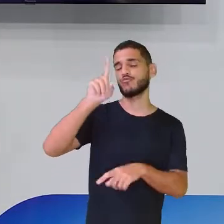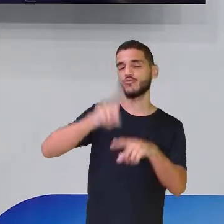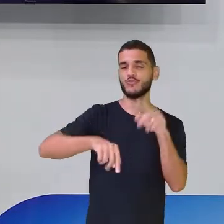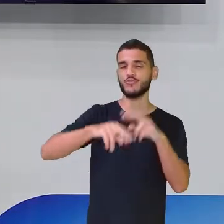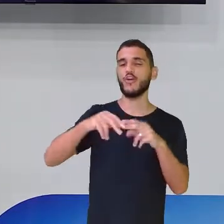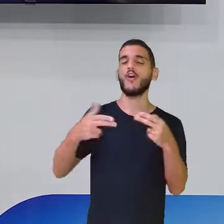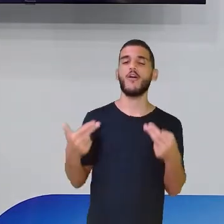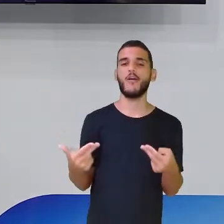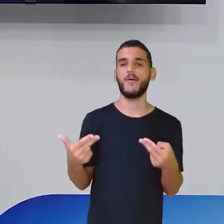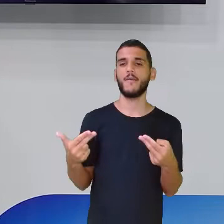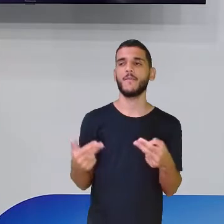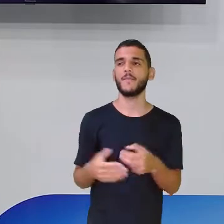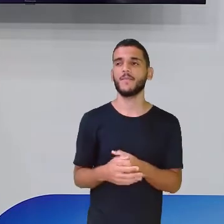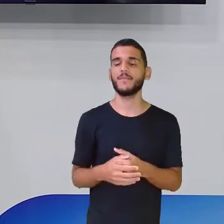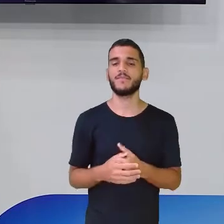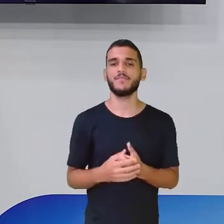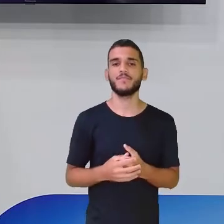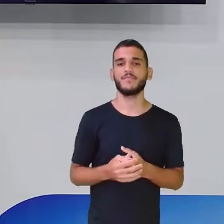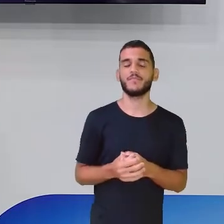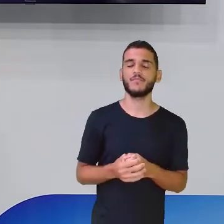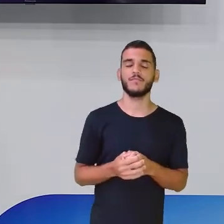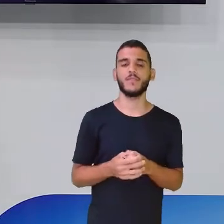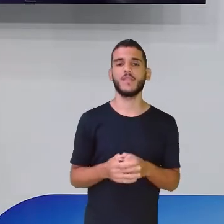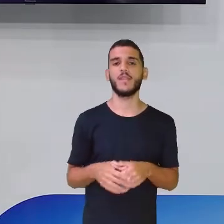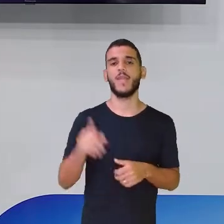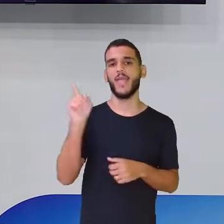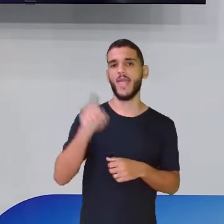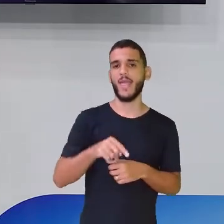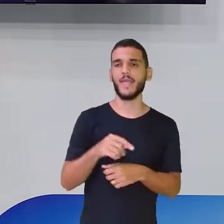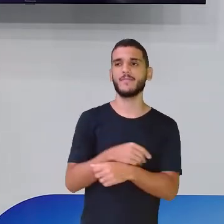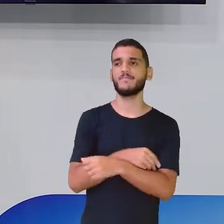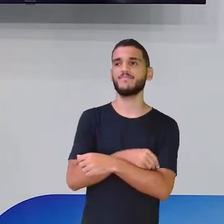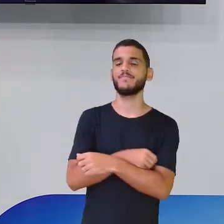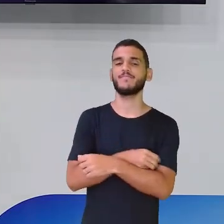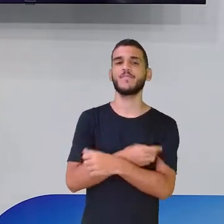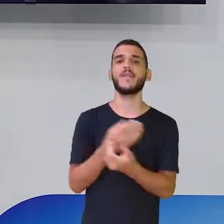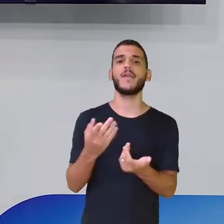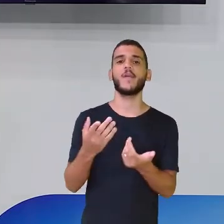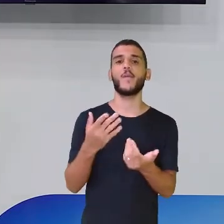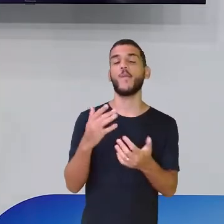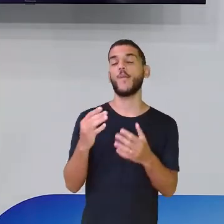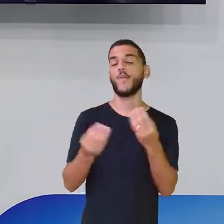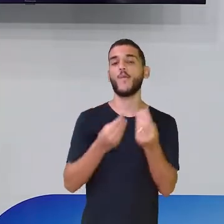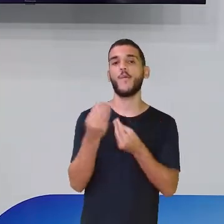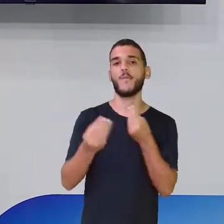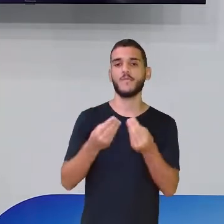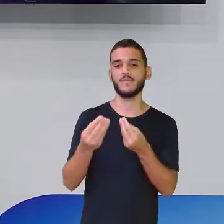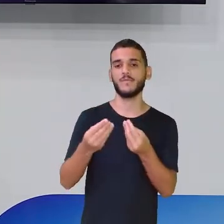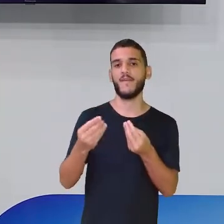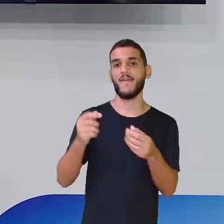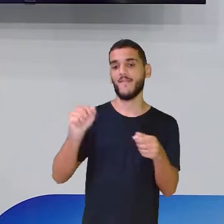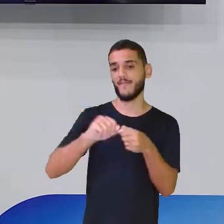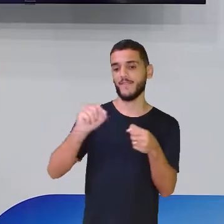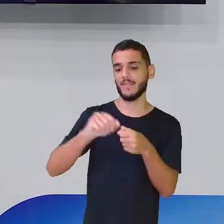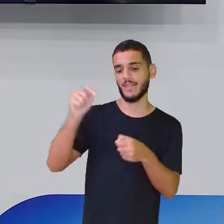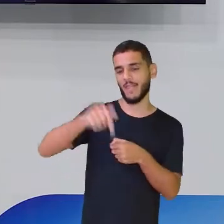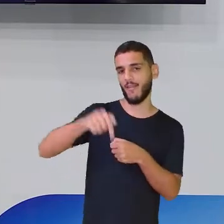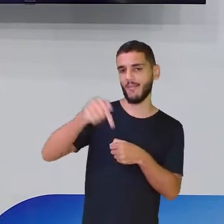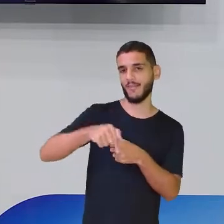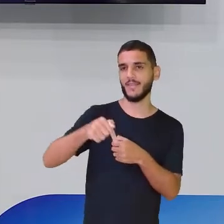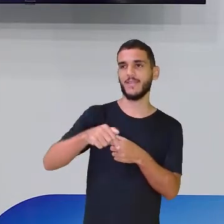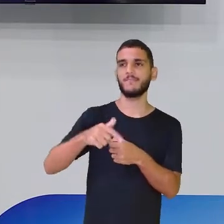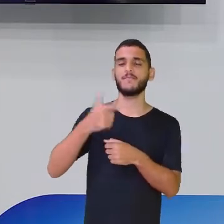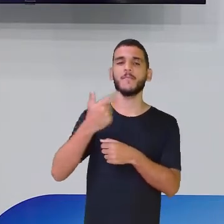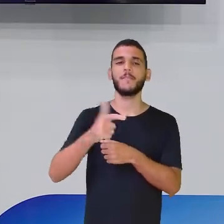o som é um fenômeno... O som é um fenômeno físico. Ele não tem materialidade, né? Então,